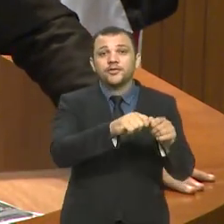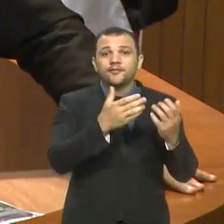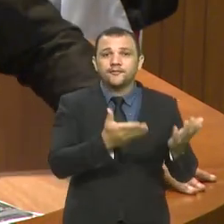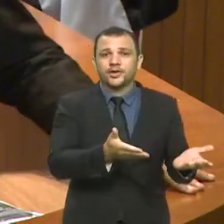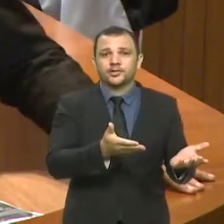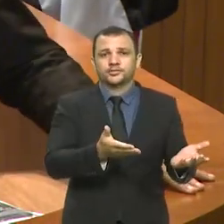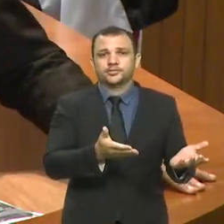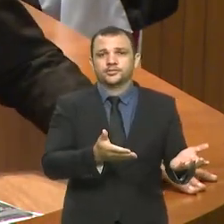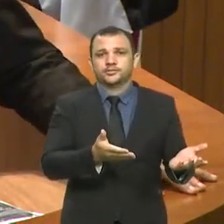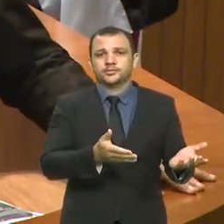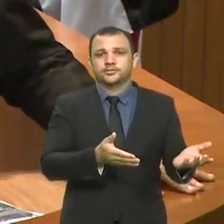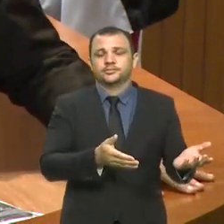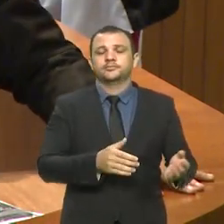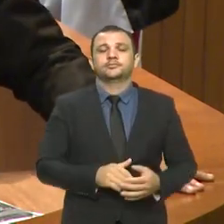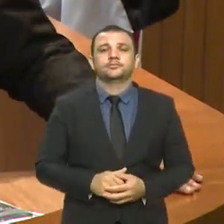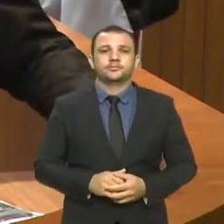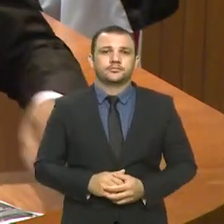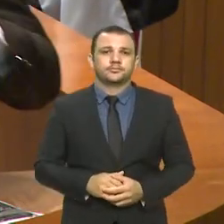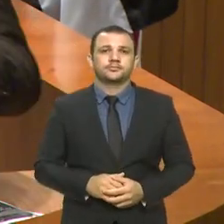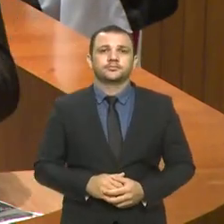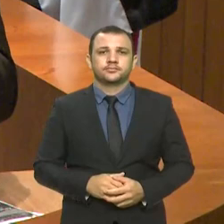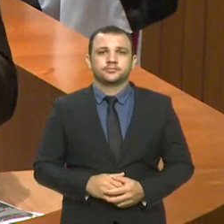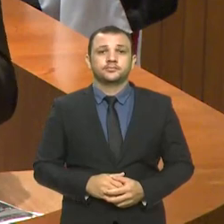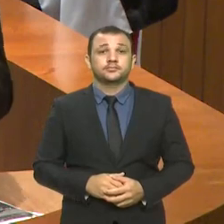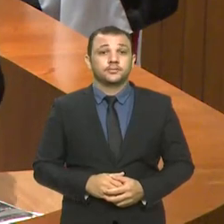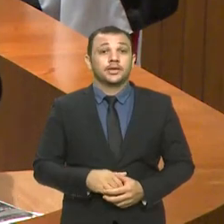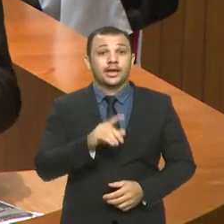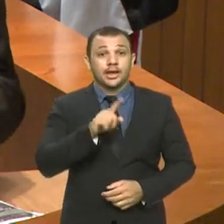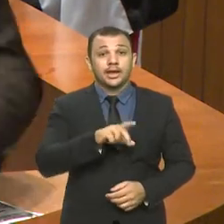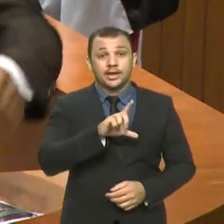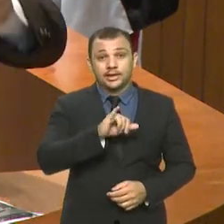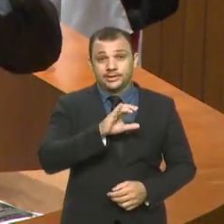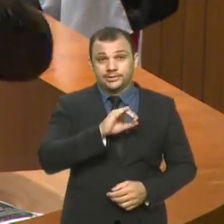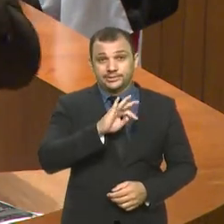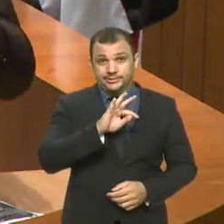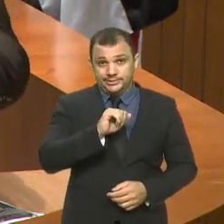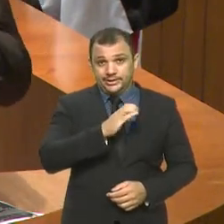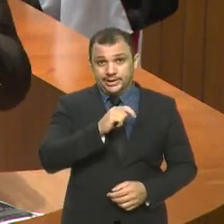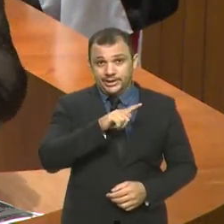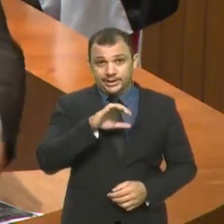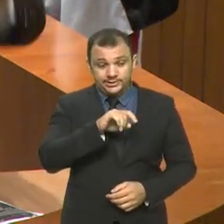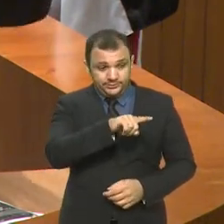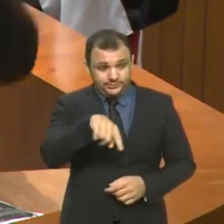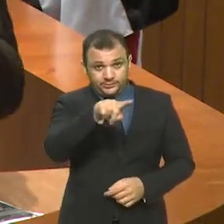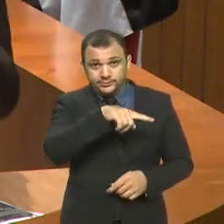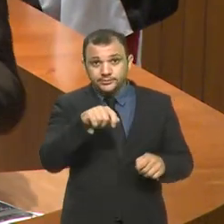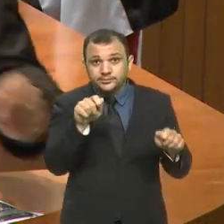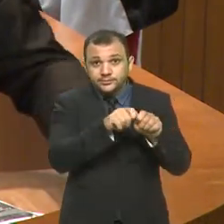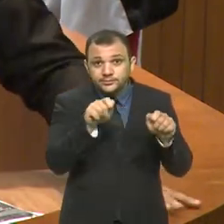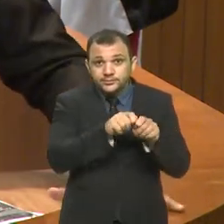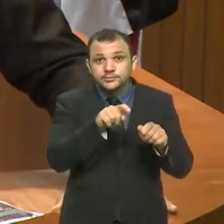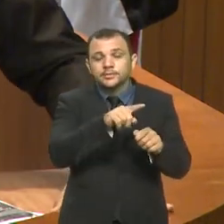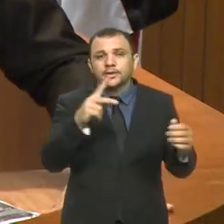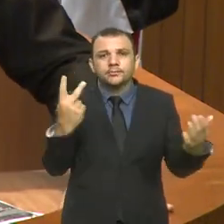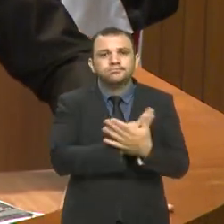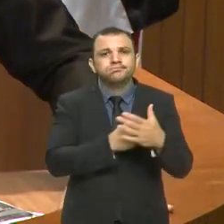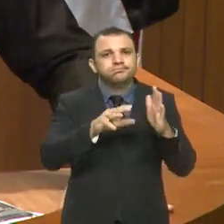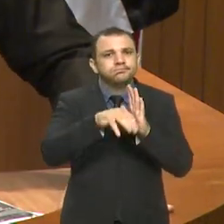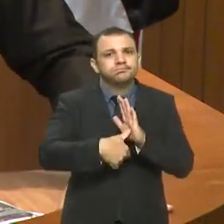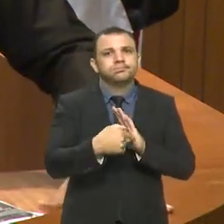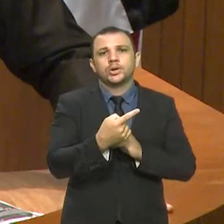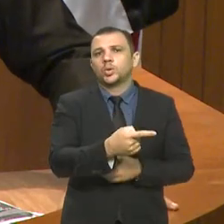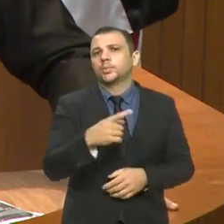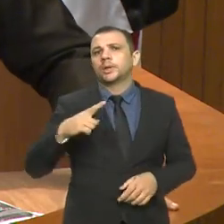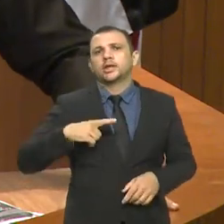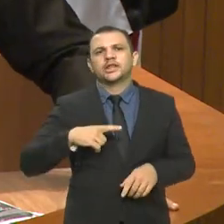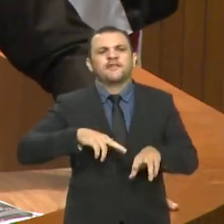Essa foi a licitação que fizeram. Essa foi a licitação que fizeram. No FAI fizeram a licitação fraudulenta, cheia